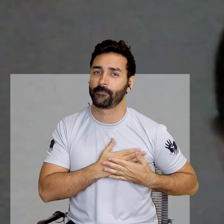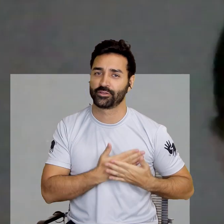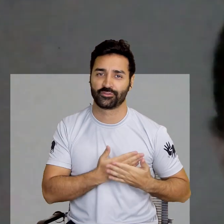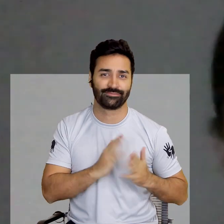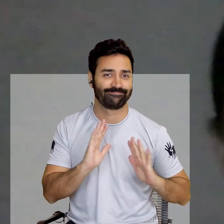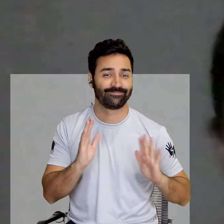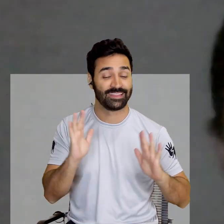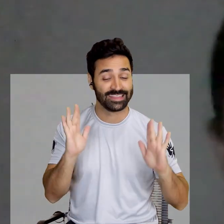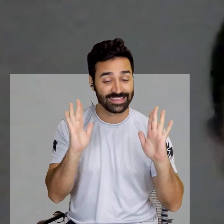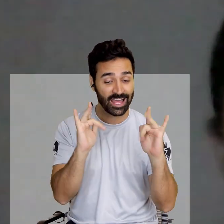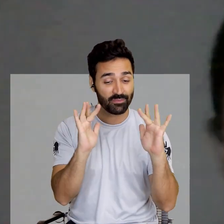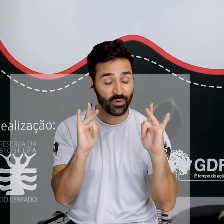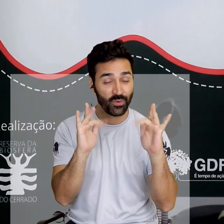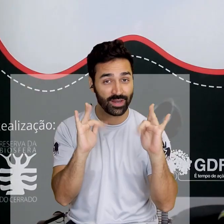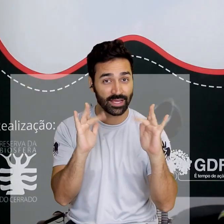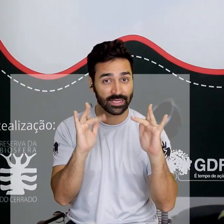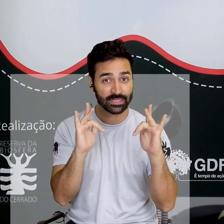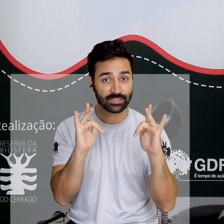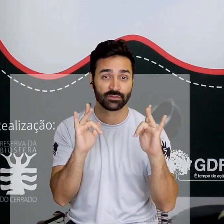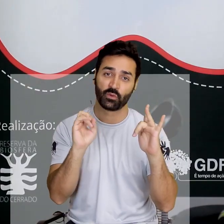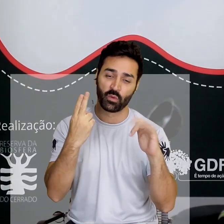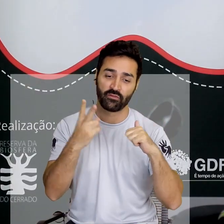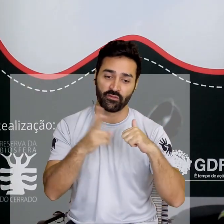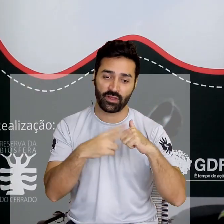Aqui é namorado, namorar.